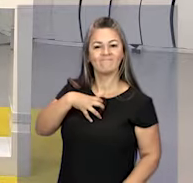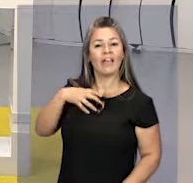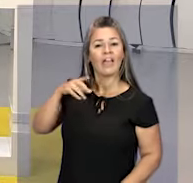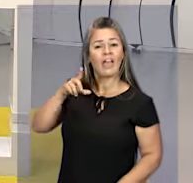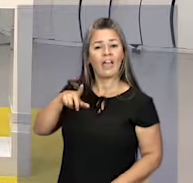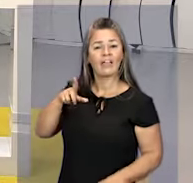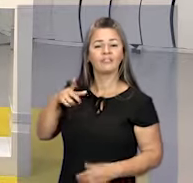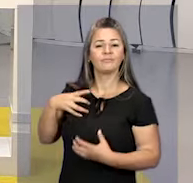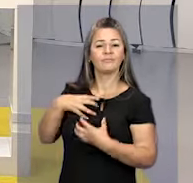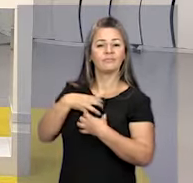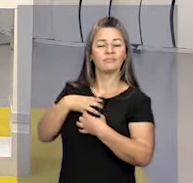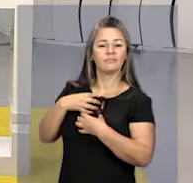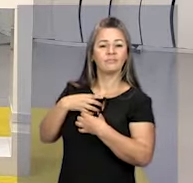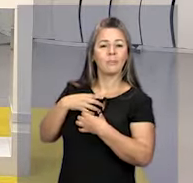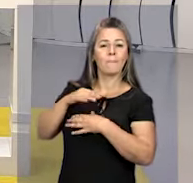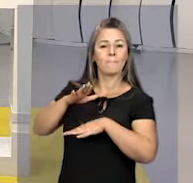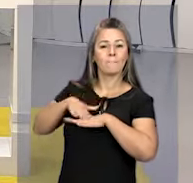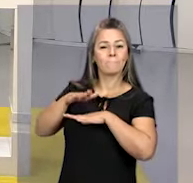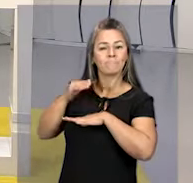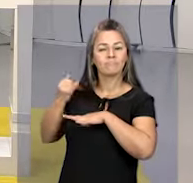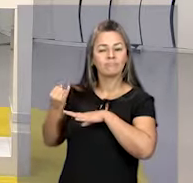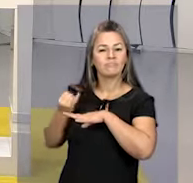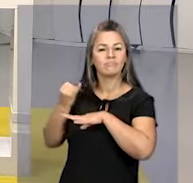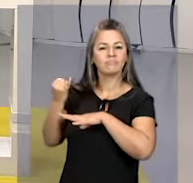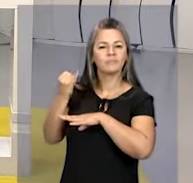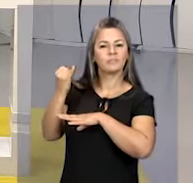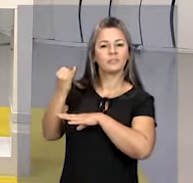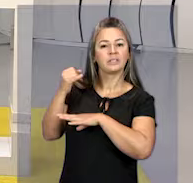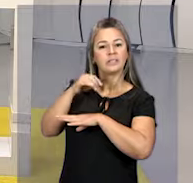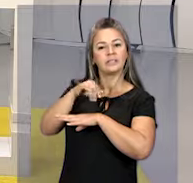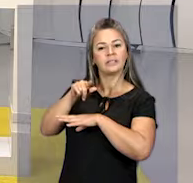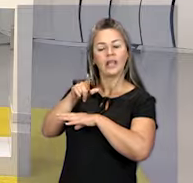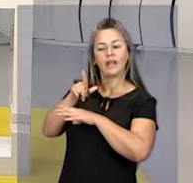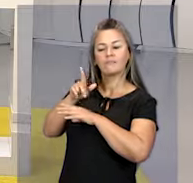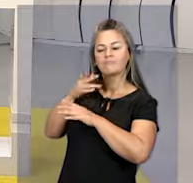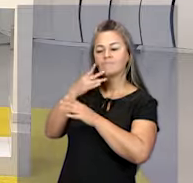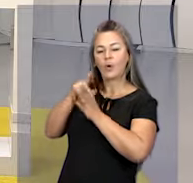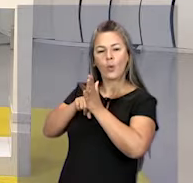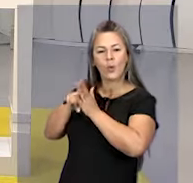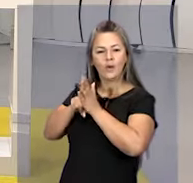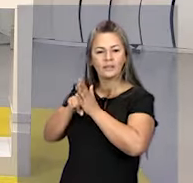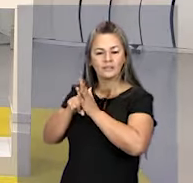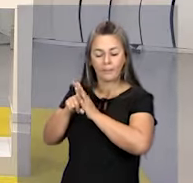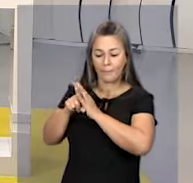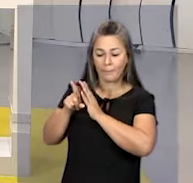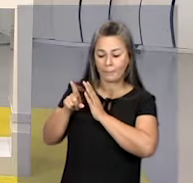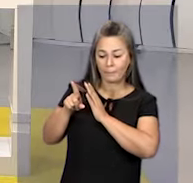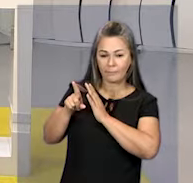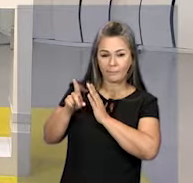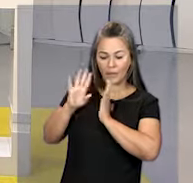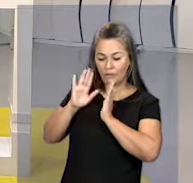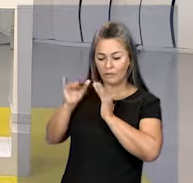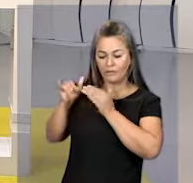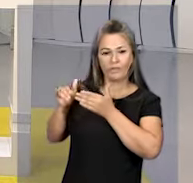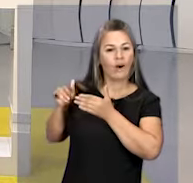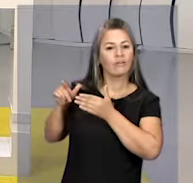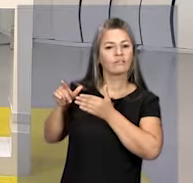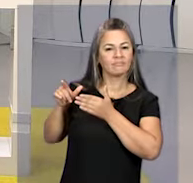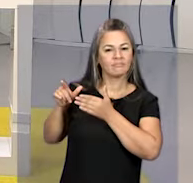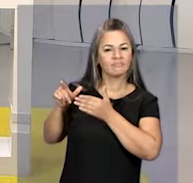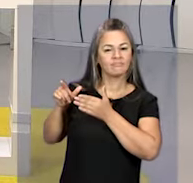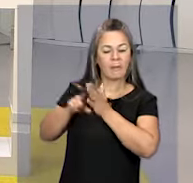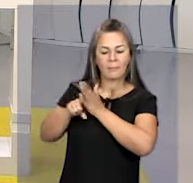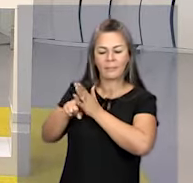que a gente tem de conhecer a cultura de um povo é também conhecendo a sua religião, conhecendo aquilo em que